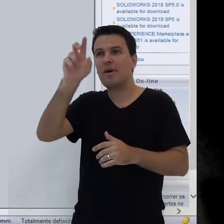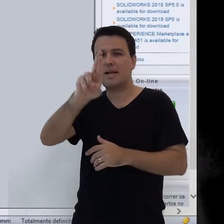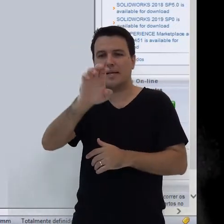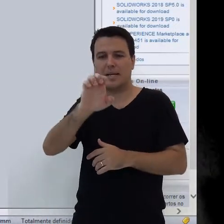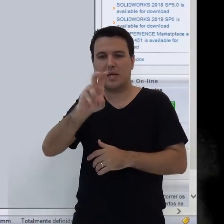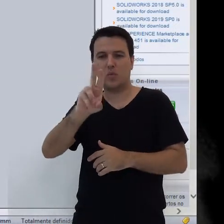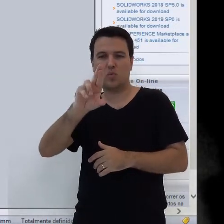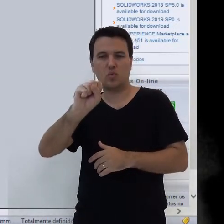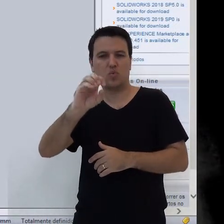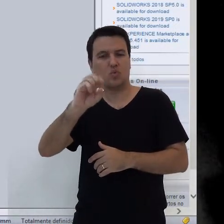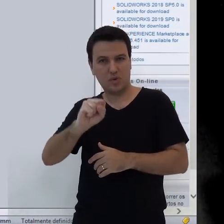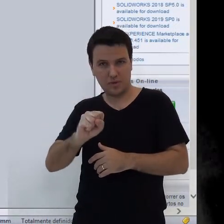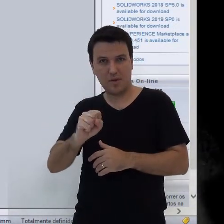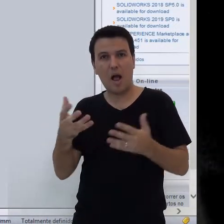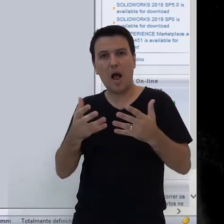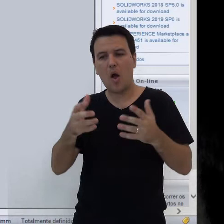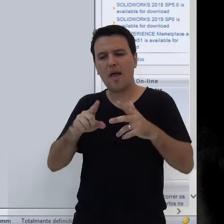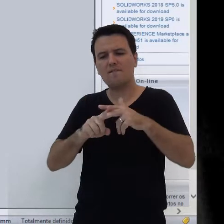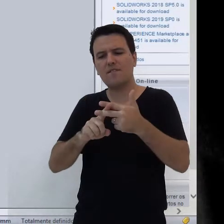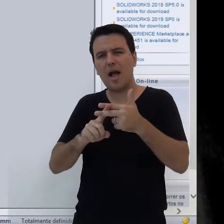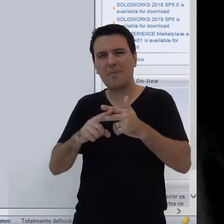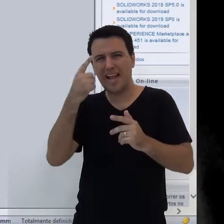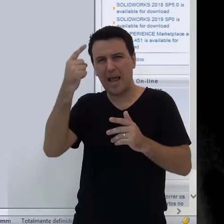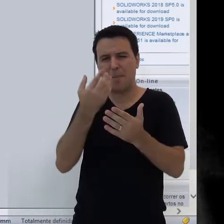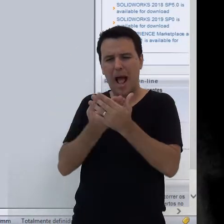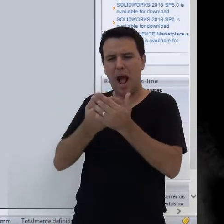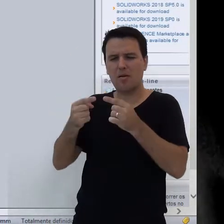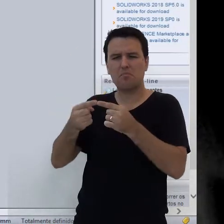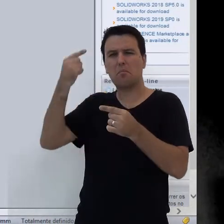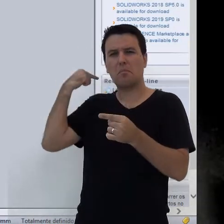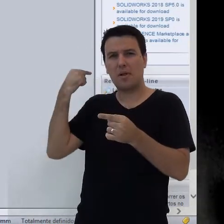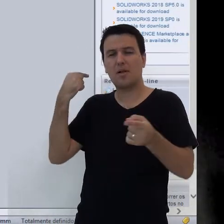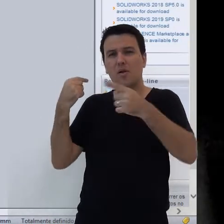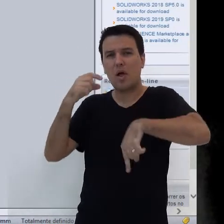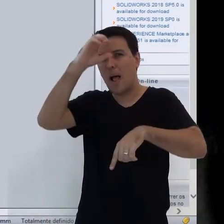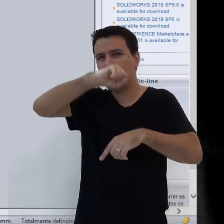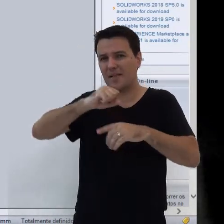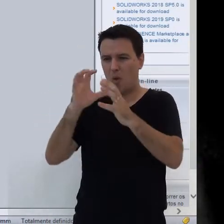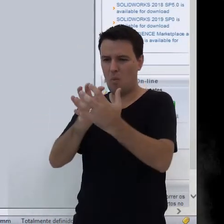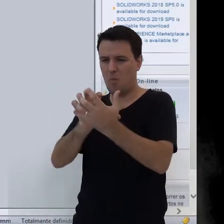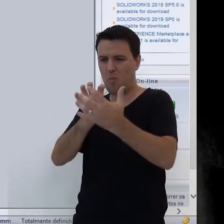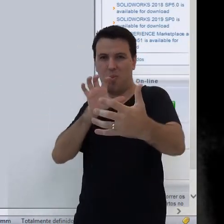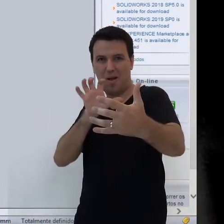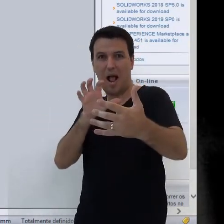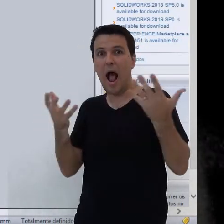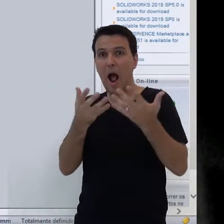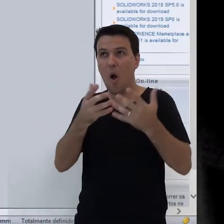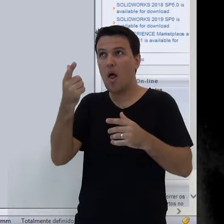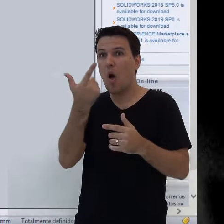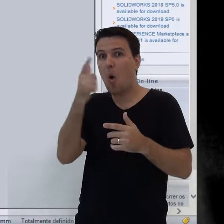aba de recursos. E agora, na última aula a gente usou ressalto base extrudado, eu vou usar ressalto